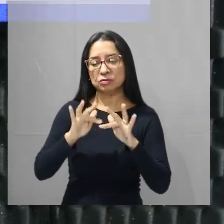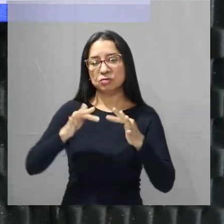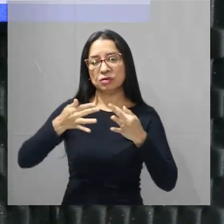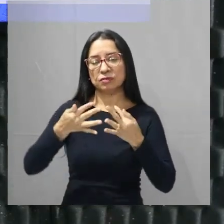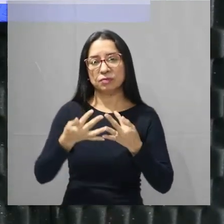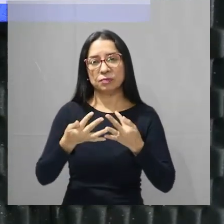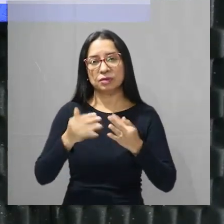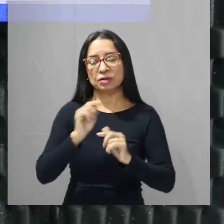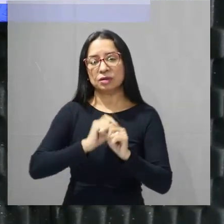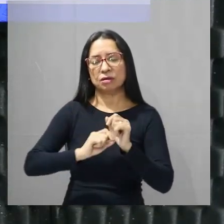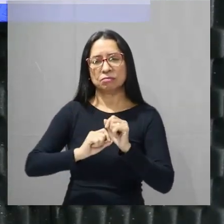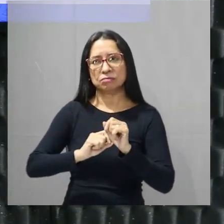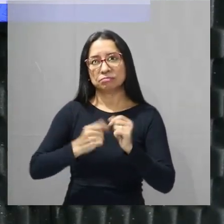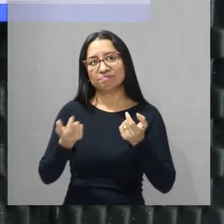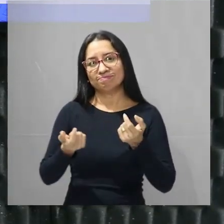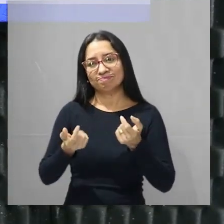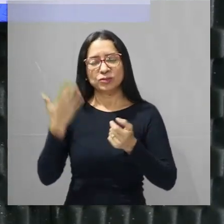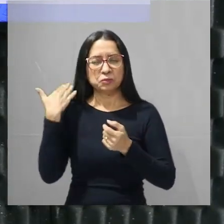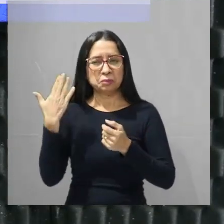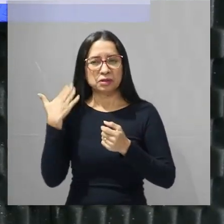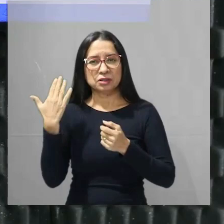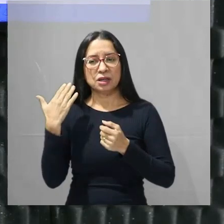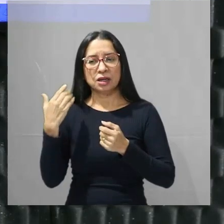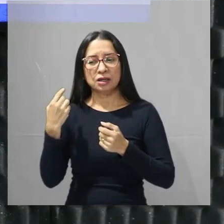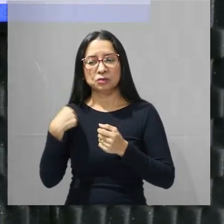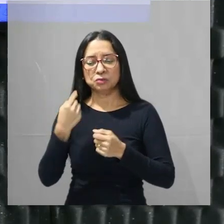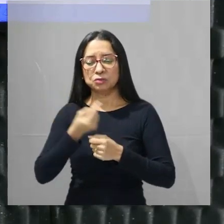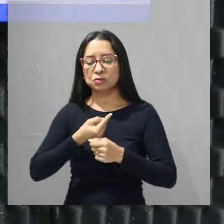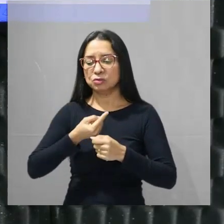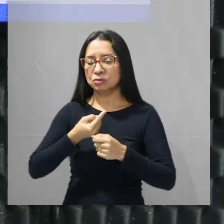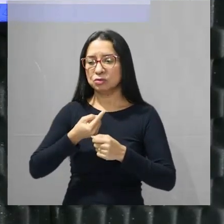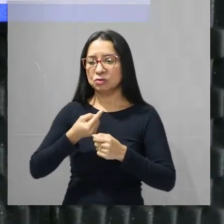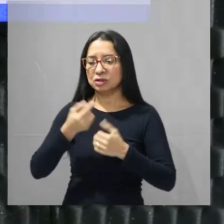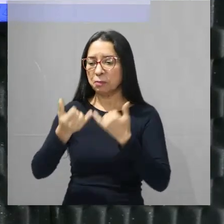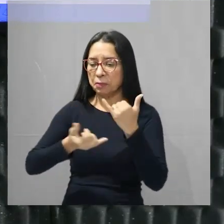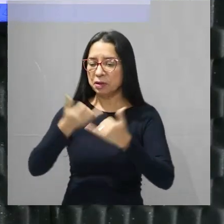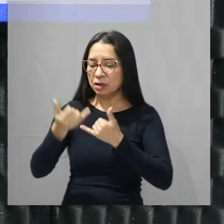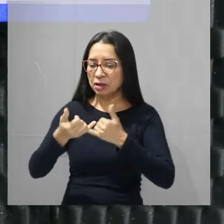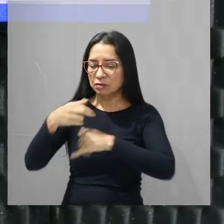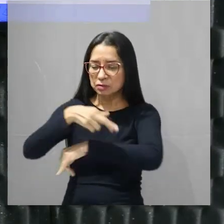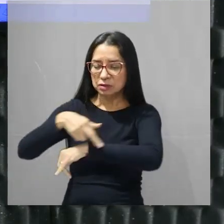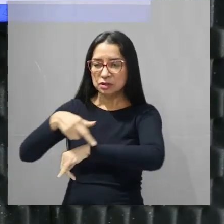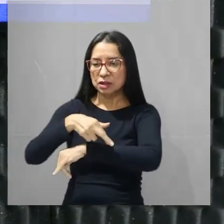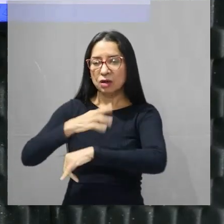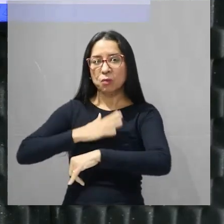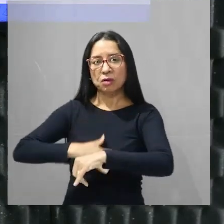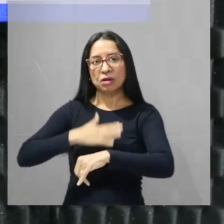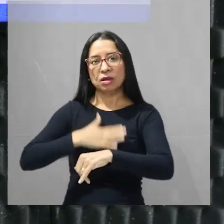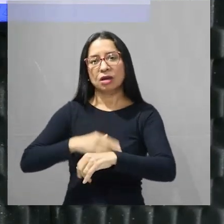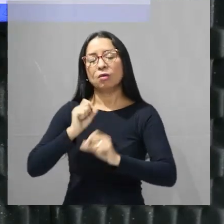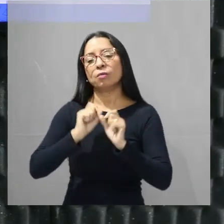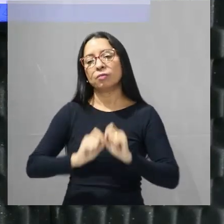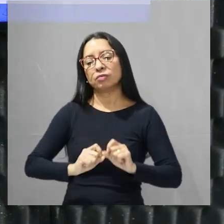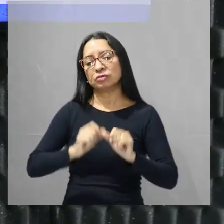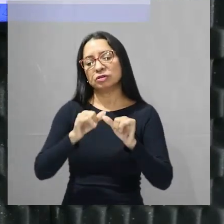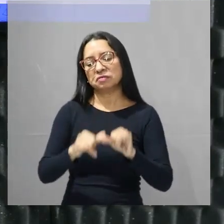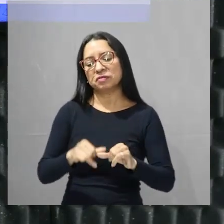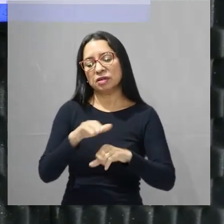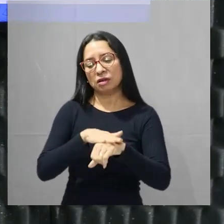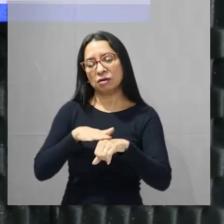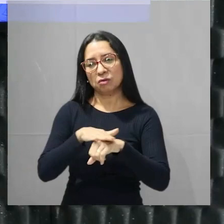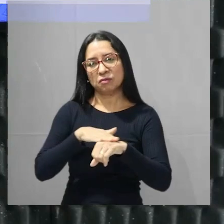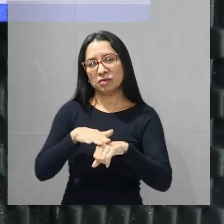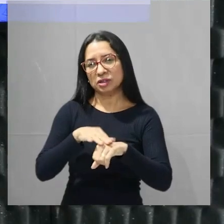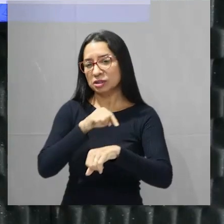mais velhos falando assim, poxa, antigamente a gente jogava bola, por exemplo, aqui na rua, era muito tranquilo, a gente podia ficar conversando na rua até